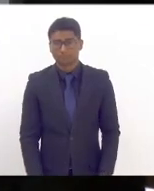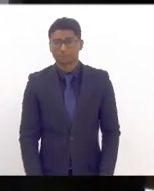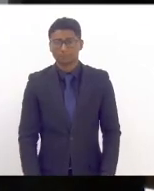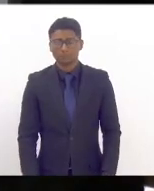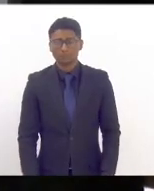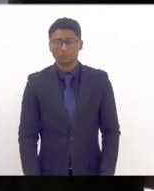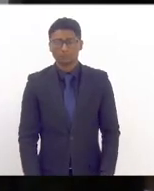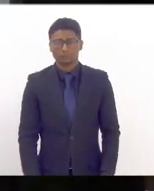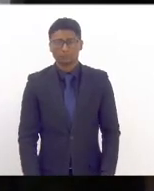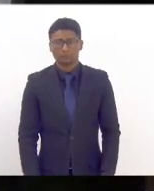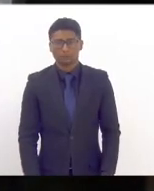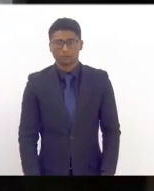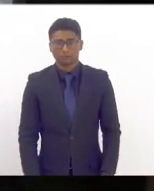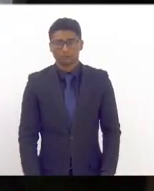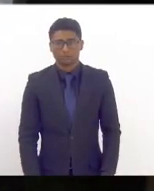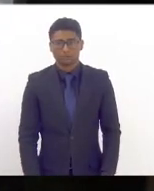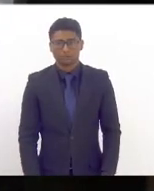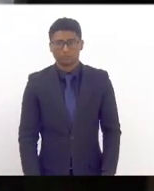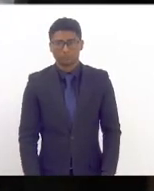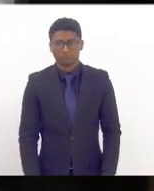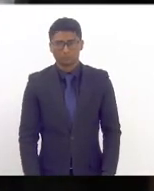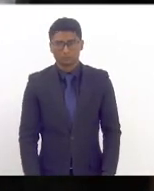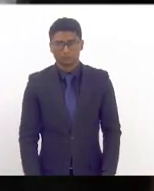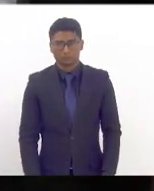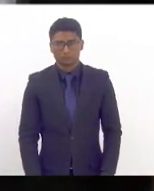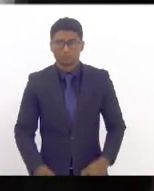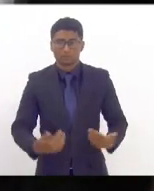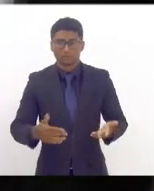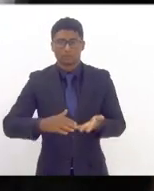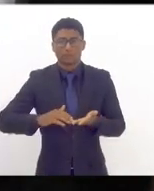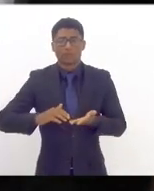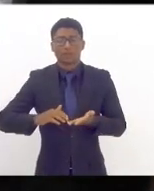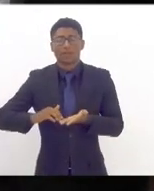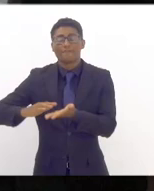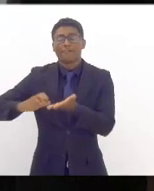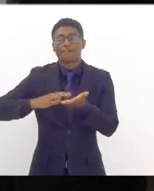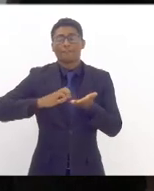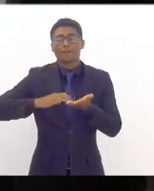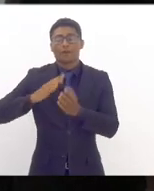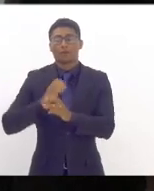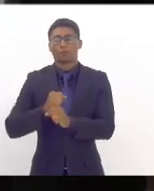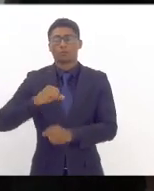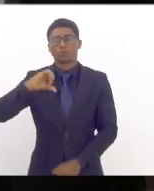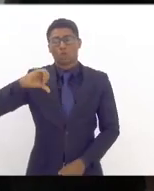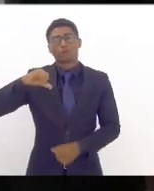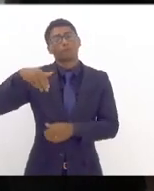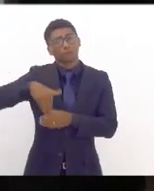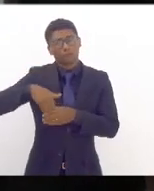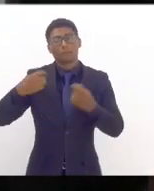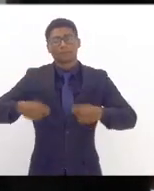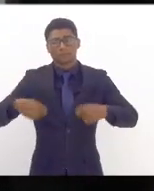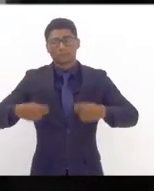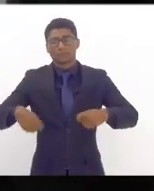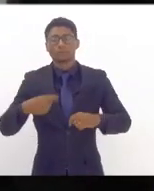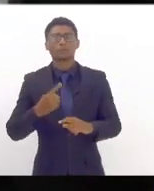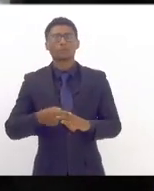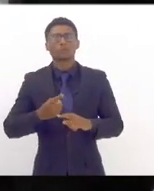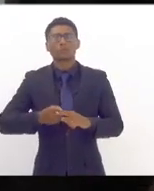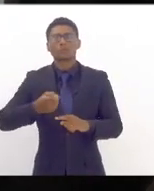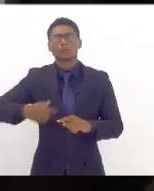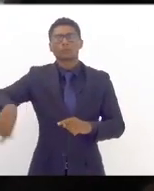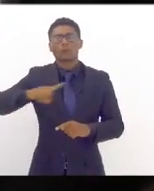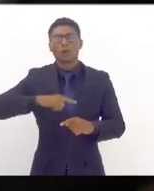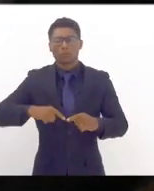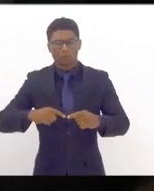que vote os nove ventos porque o senhor presidente quando a gente faz a